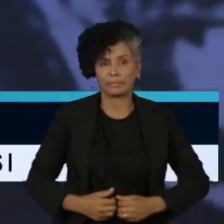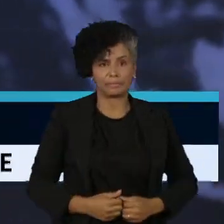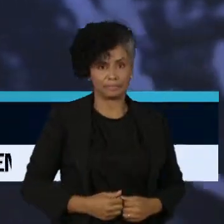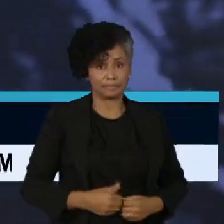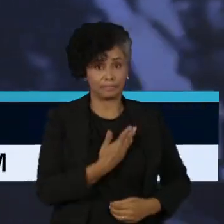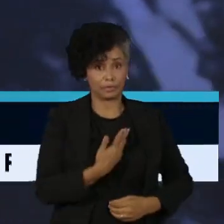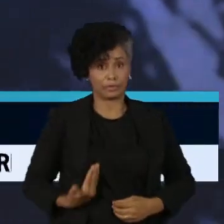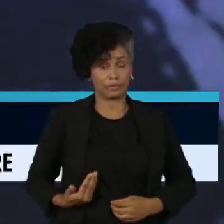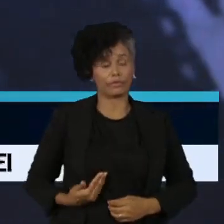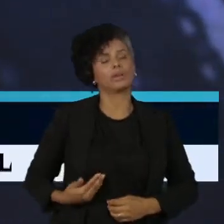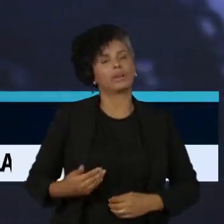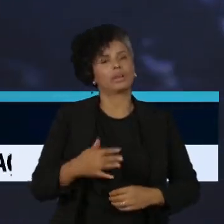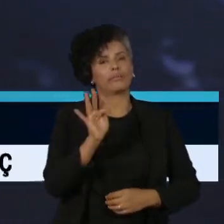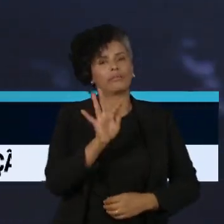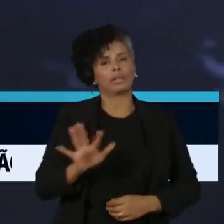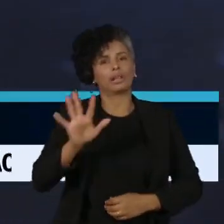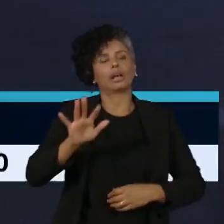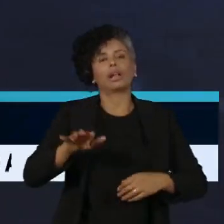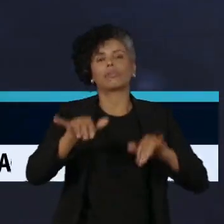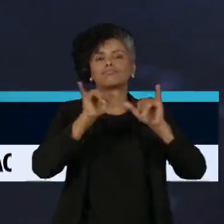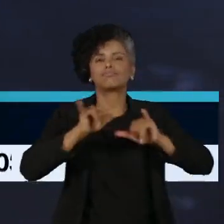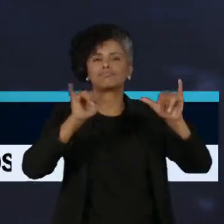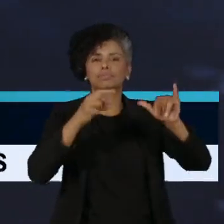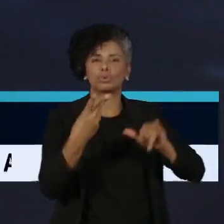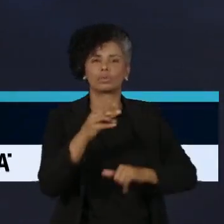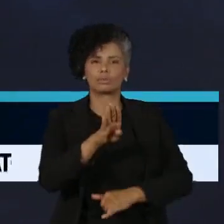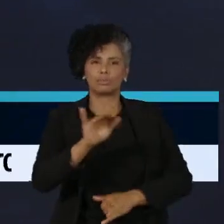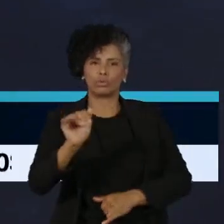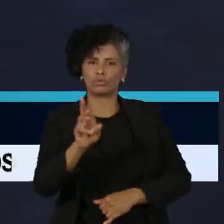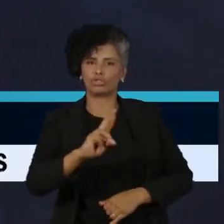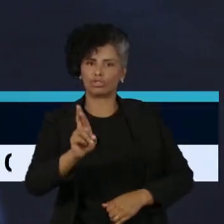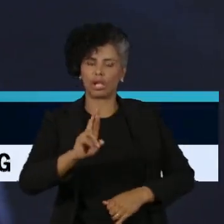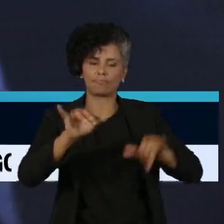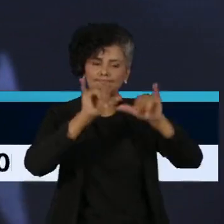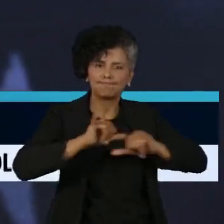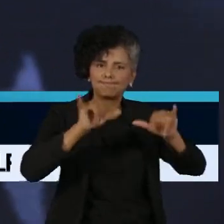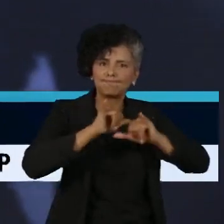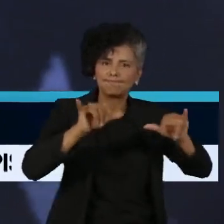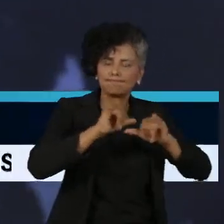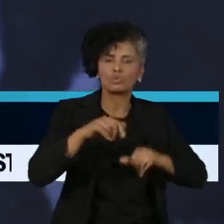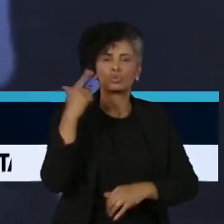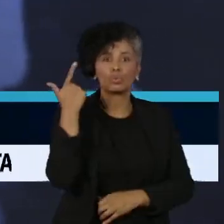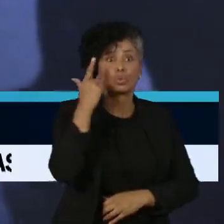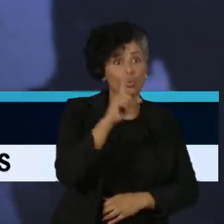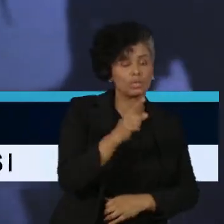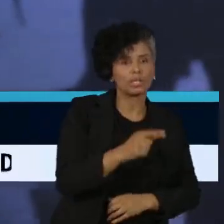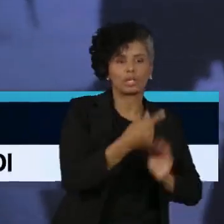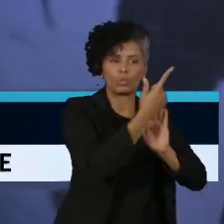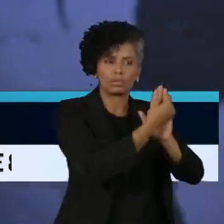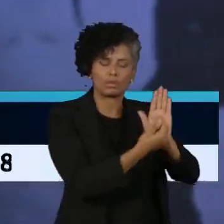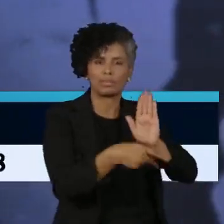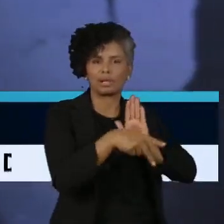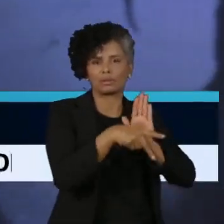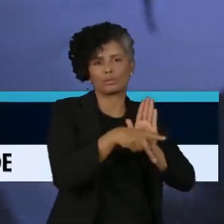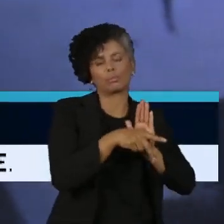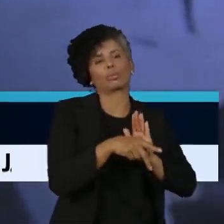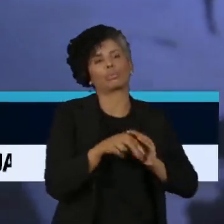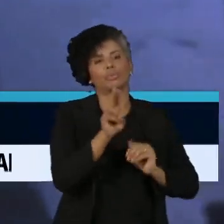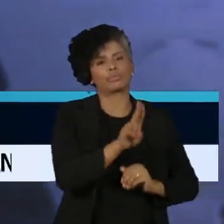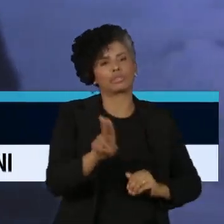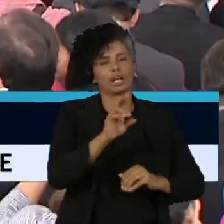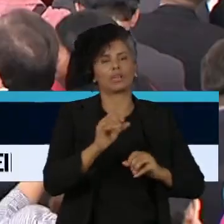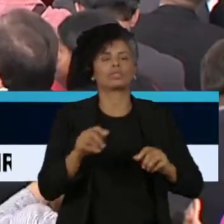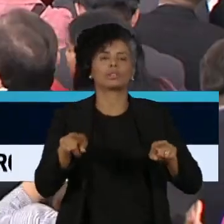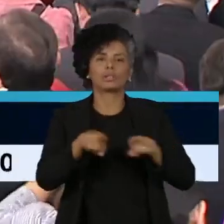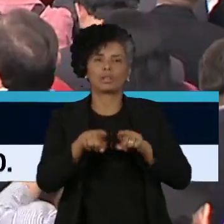E o governo federal anunciou hoje a liberação de mais de 2 bilhões de reais para recompor o orçamento de universidades e de institutos